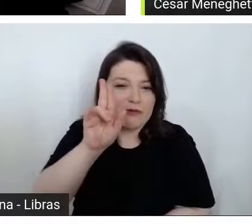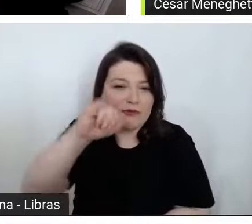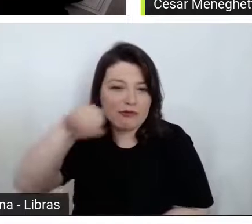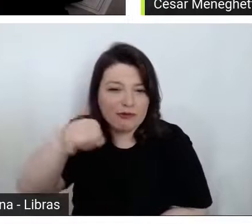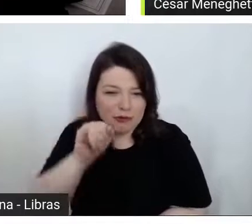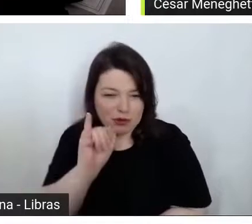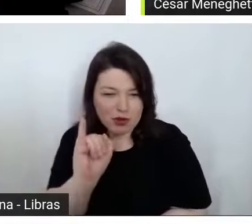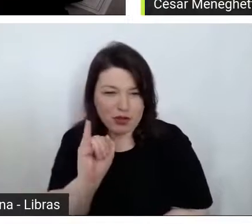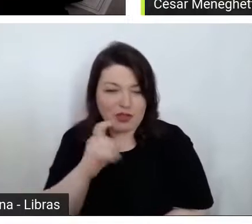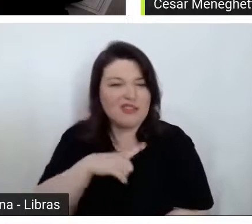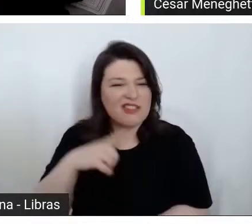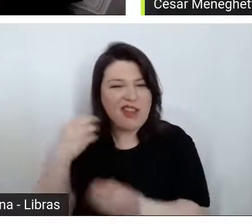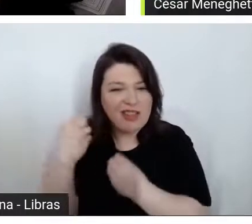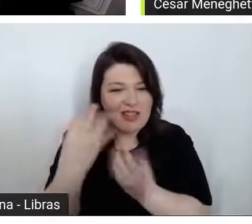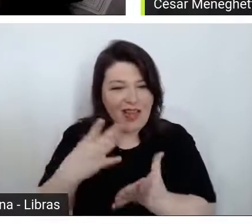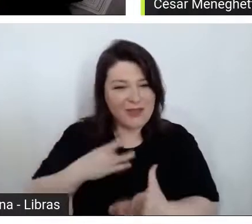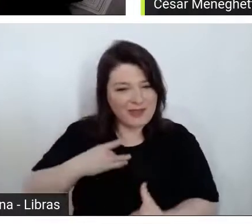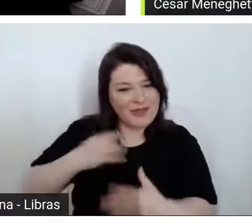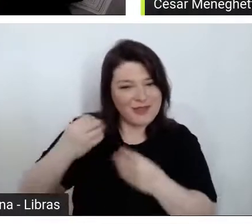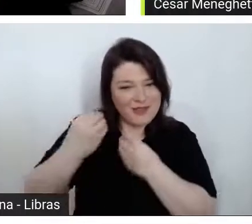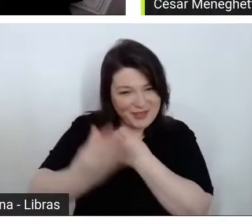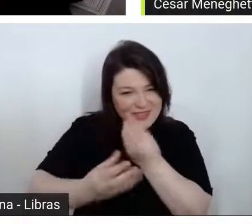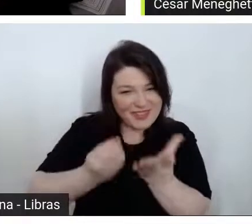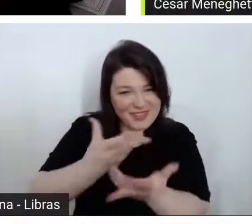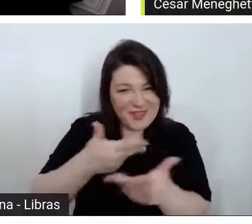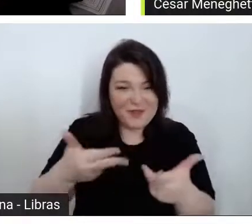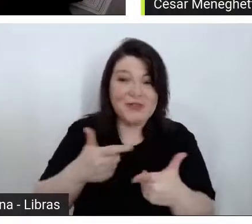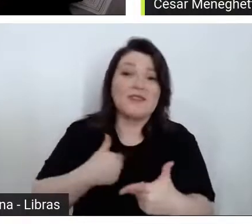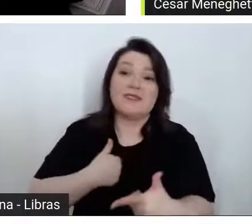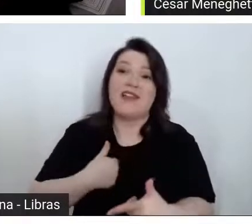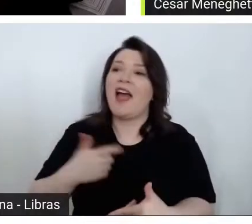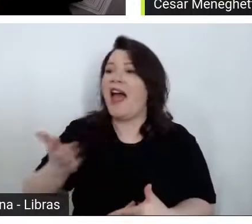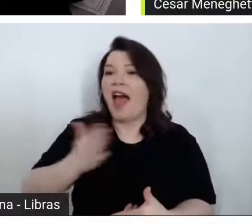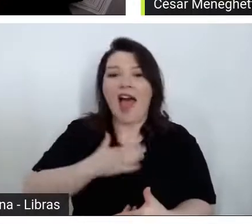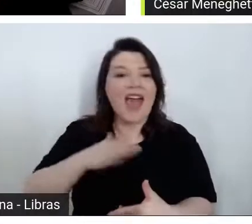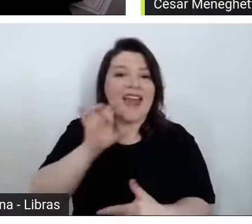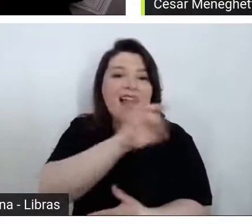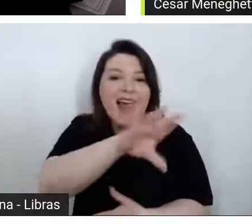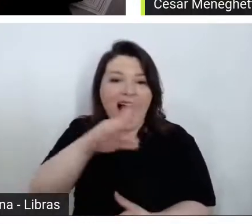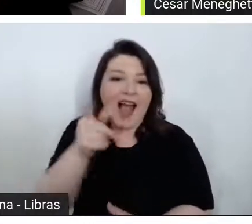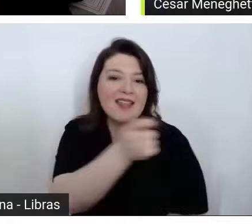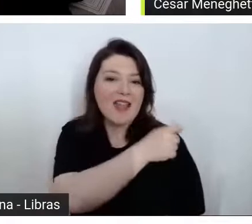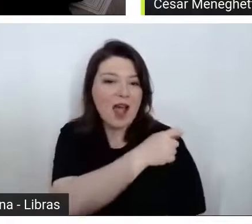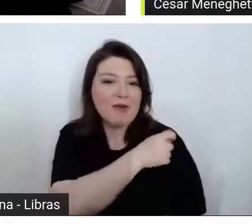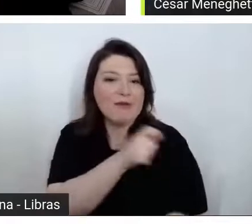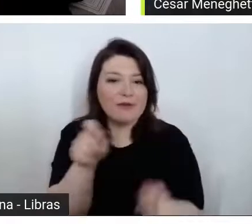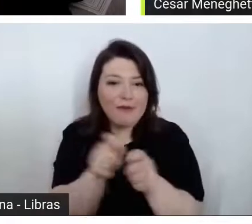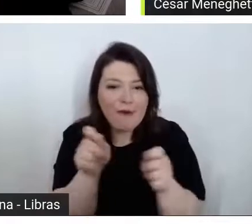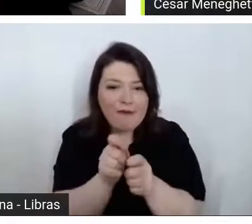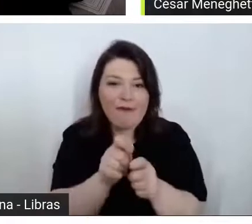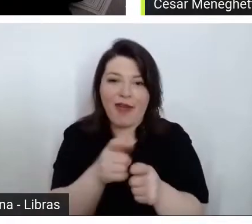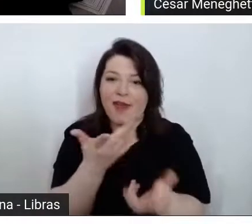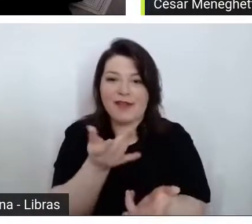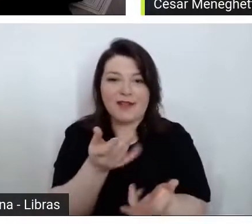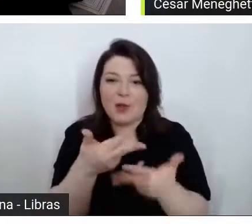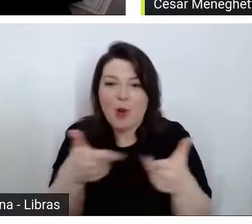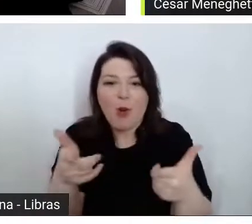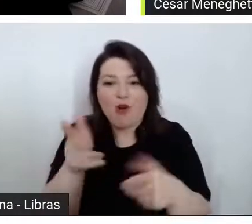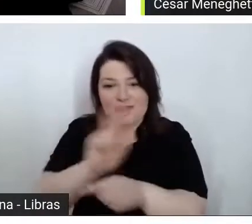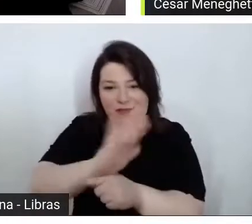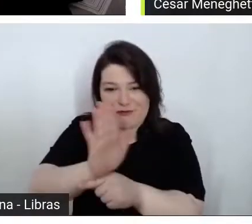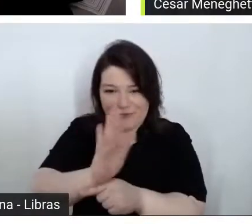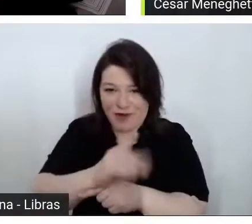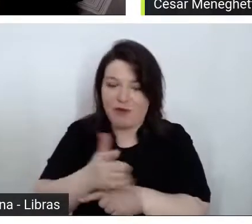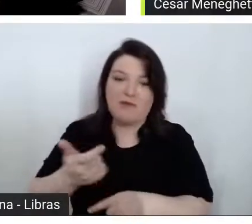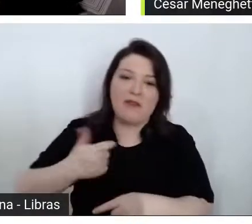fez uma coisa, um fez o roteiro, outra fez a fotografia, fez a direção, uma pessoa fez a montagem, uma outra pessoa fez a música, o som,